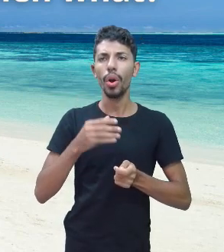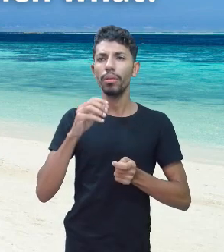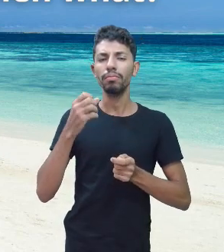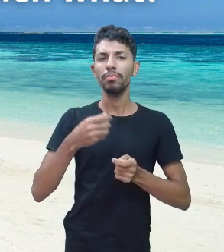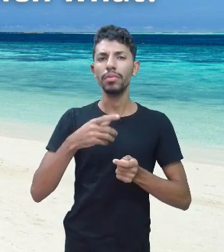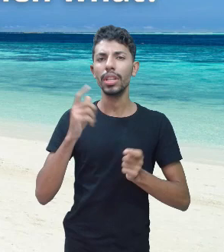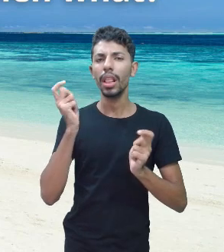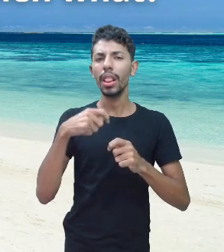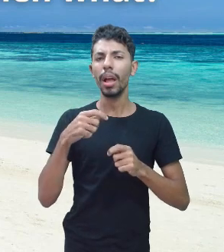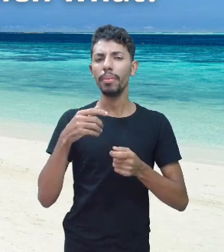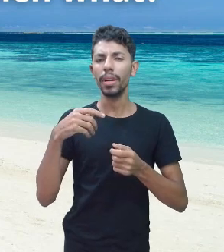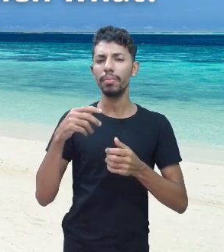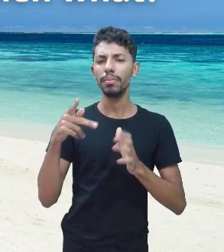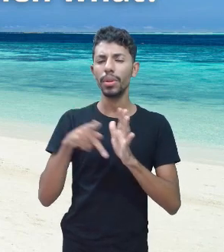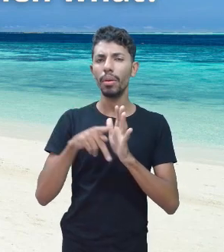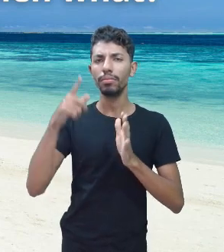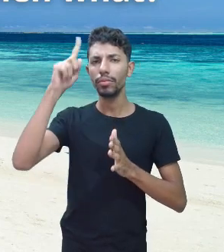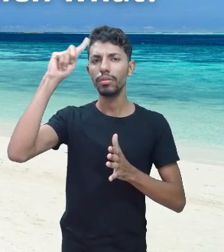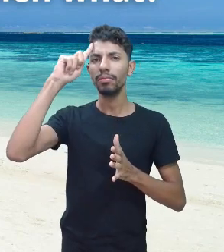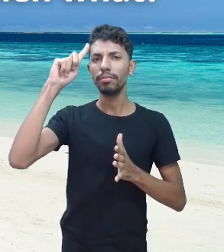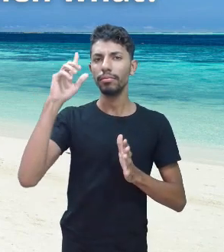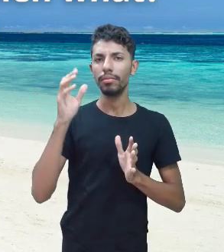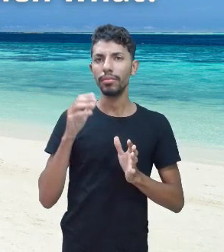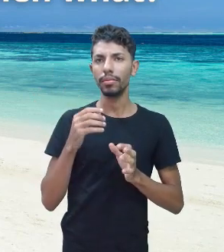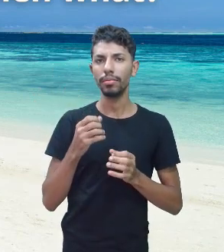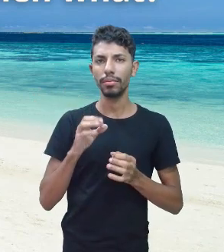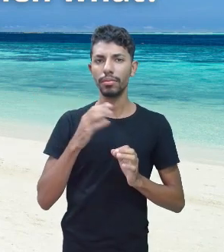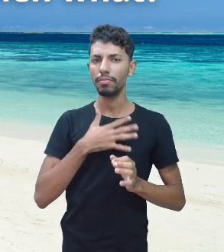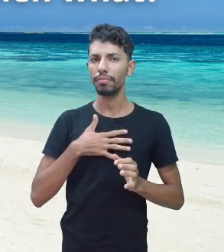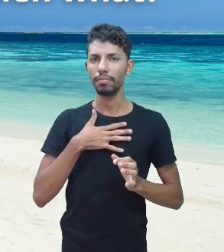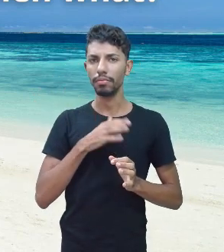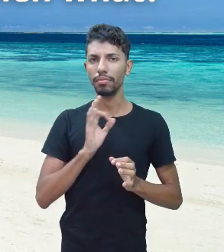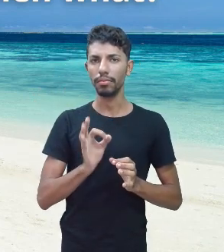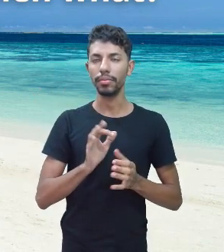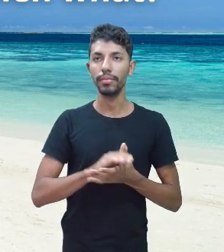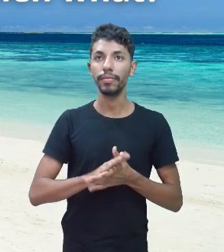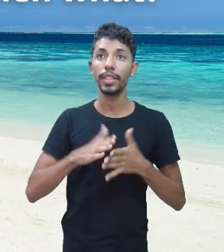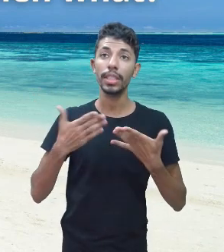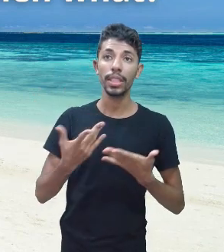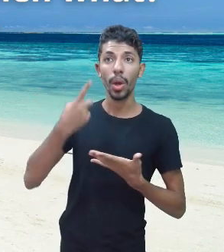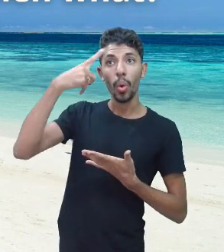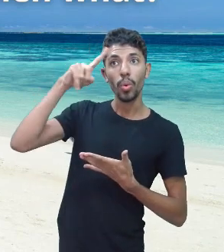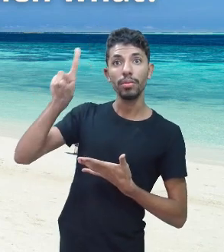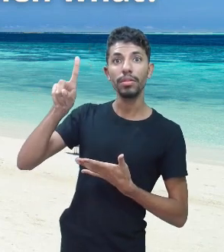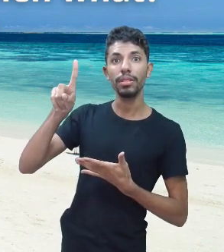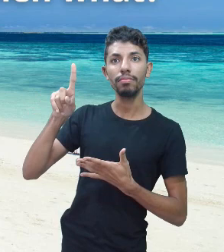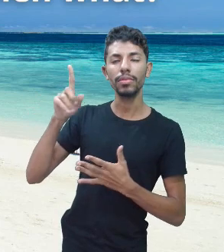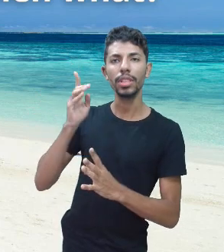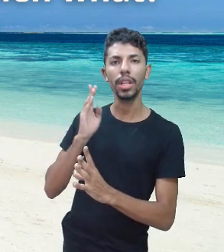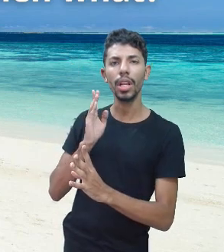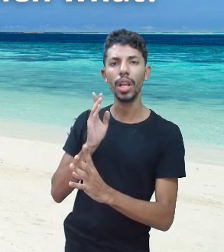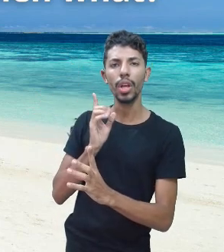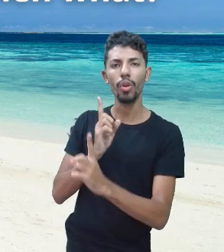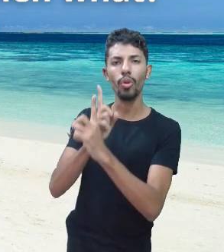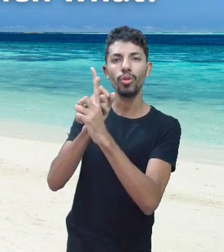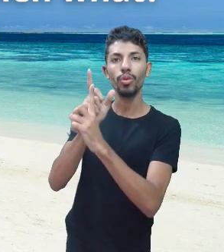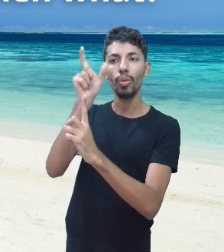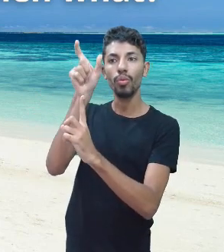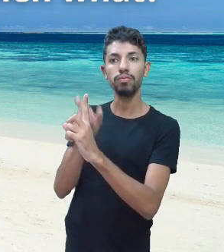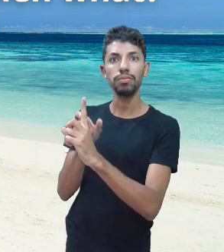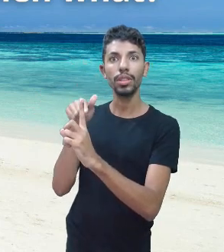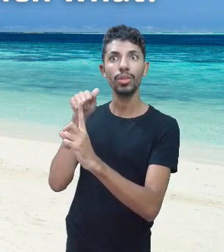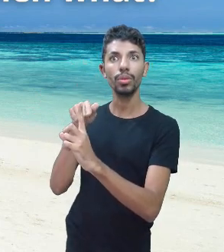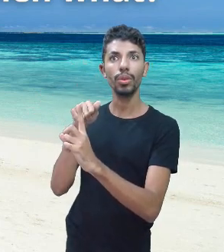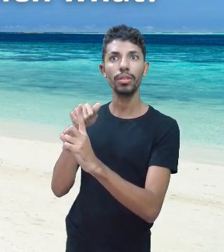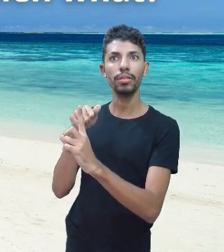para as necessidades diárias dele, tá bom? E aí, um dia ele encontrou um businessman, um homem de negócios, que disse